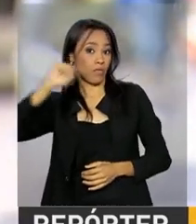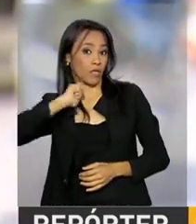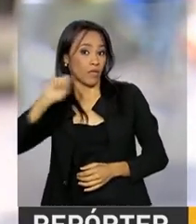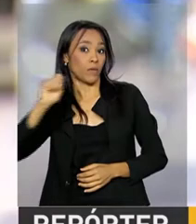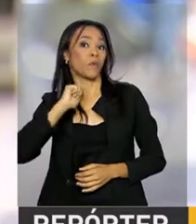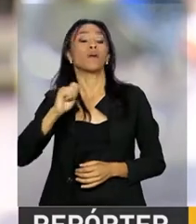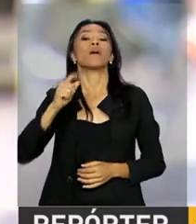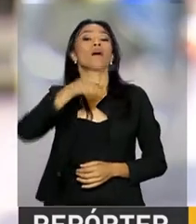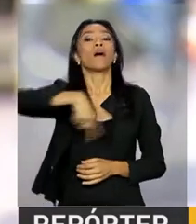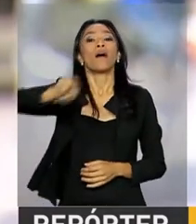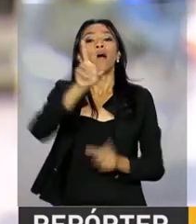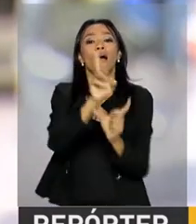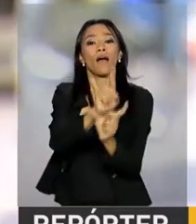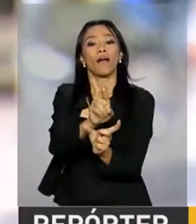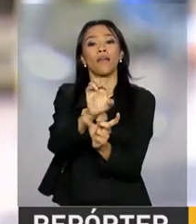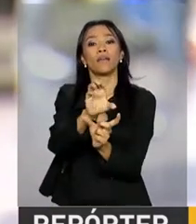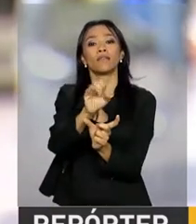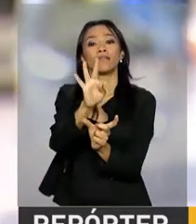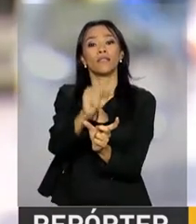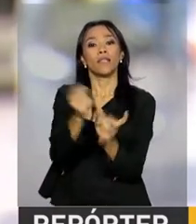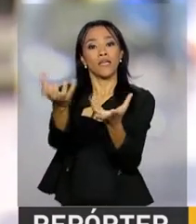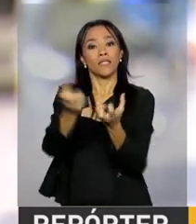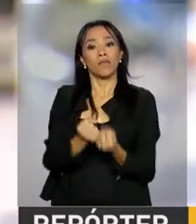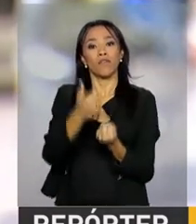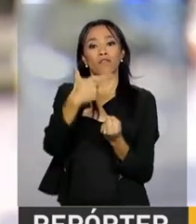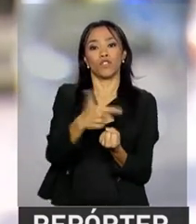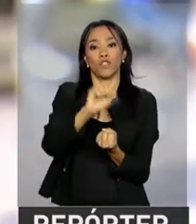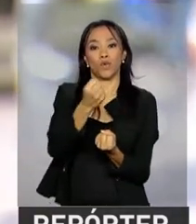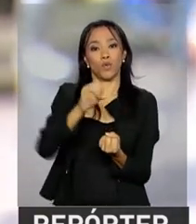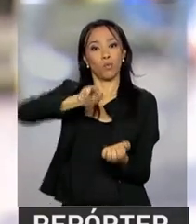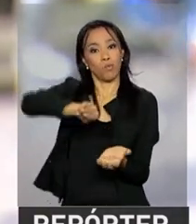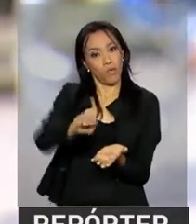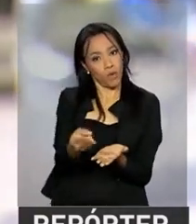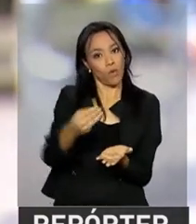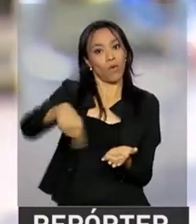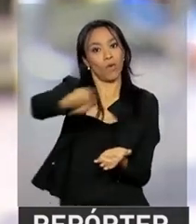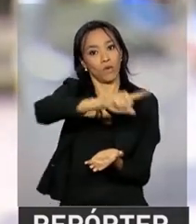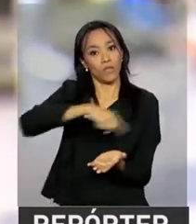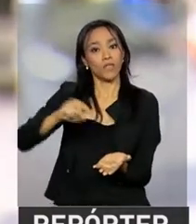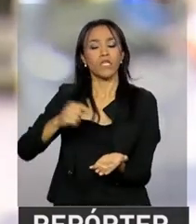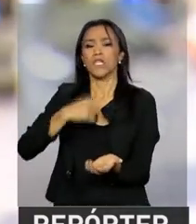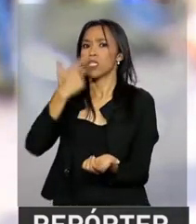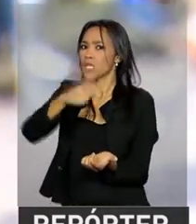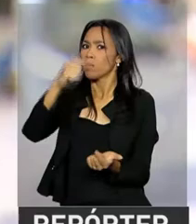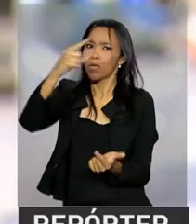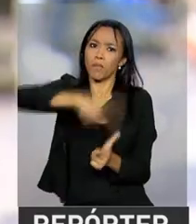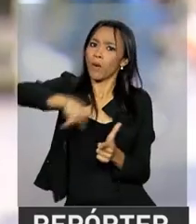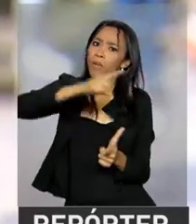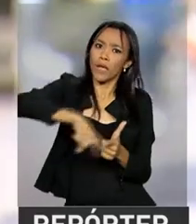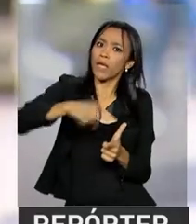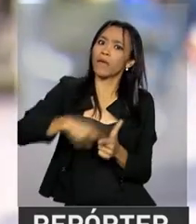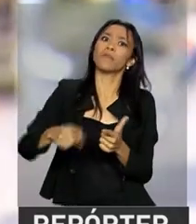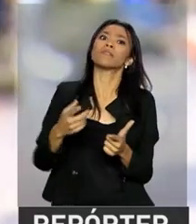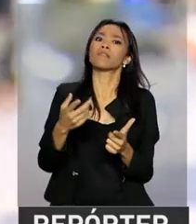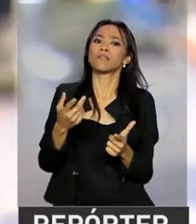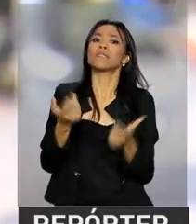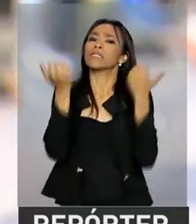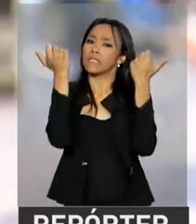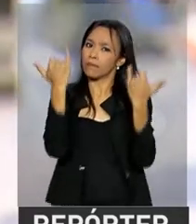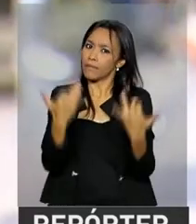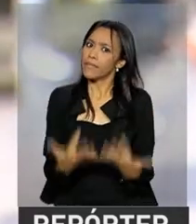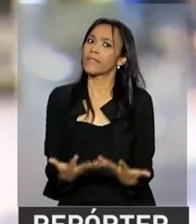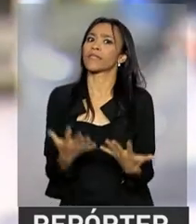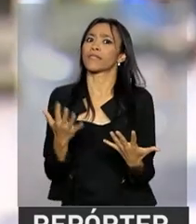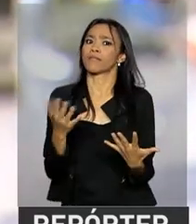federal é receber 28 milhões de declarações e para não ter problemas com o leão a receita recomenda